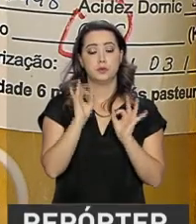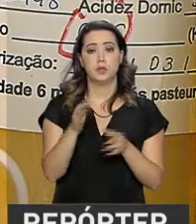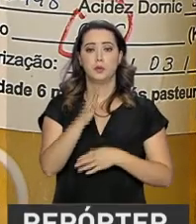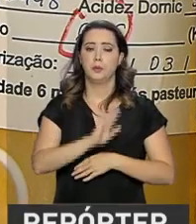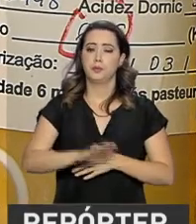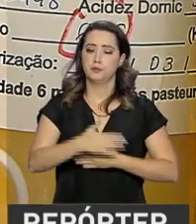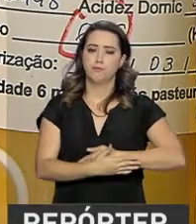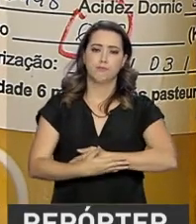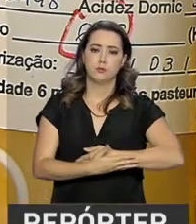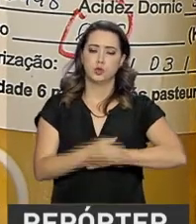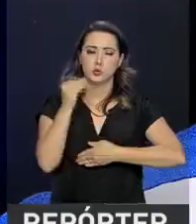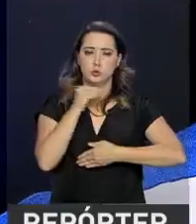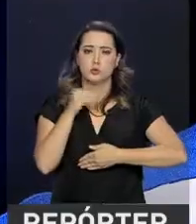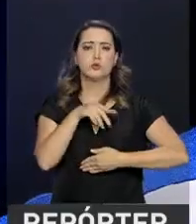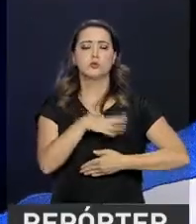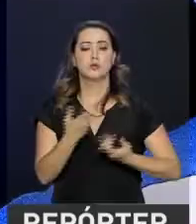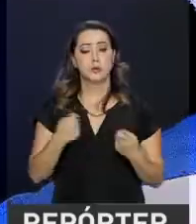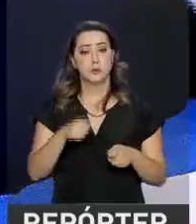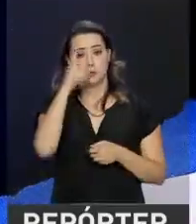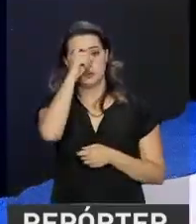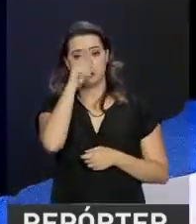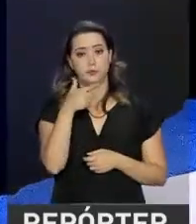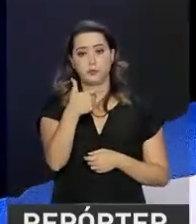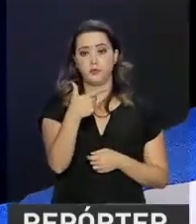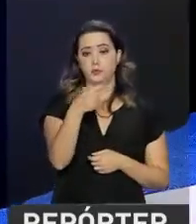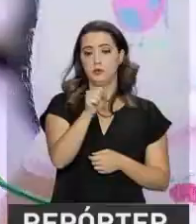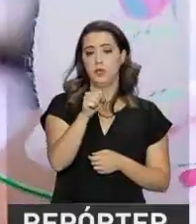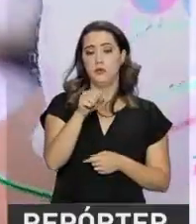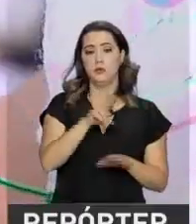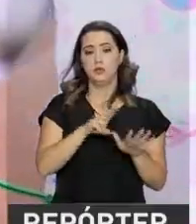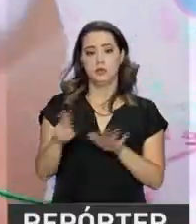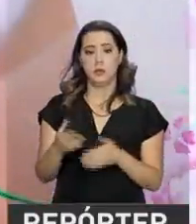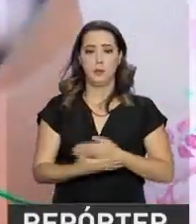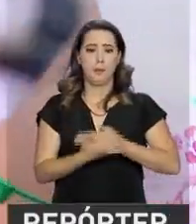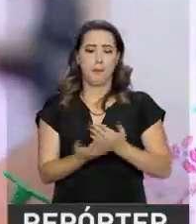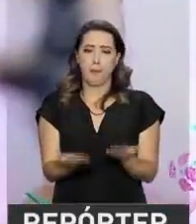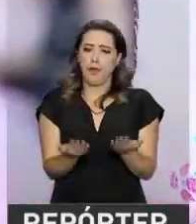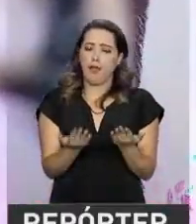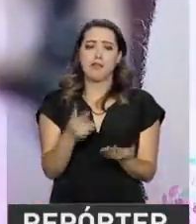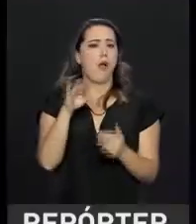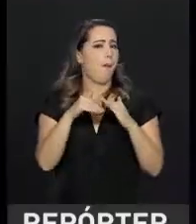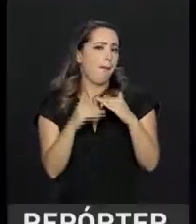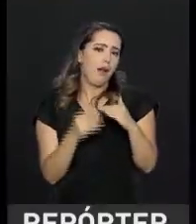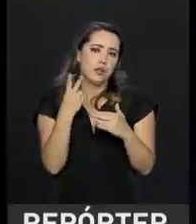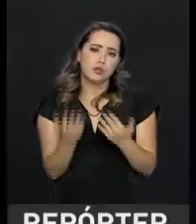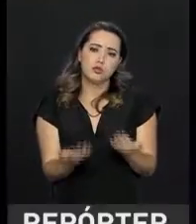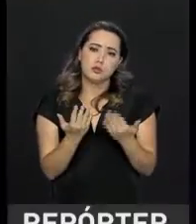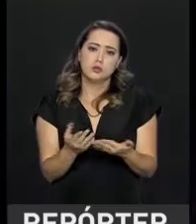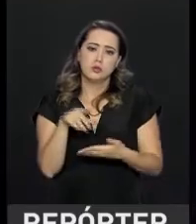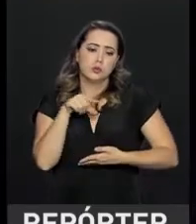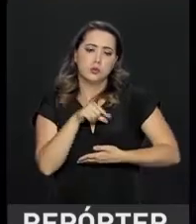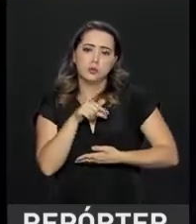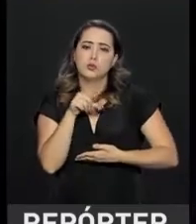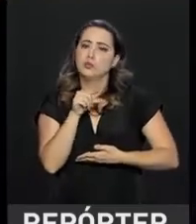crianças prematuras que estão internadas. Emanuele, que tem 28 semanas, pesa menos de 2 quilos e se alimenta assim,